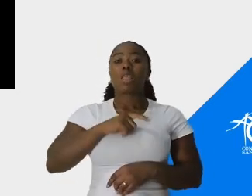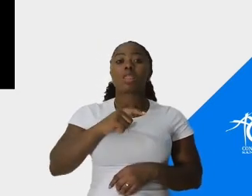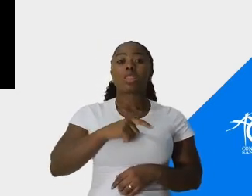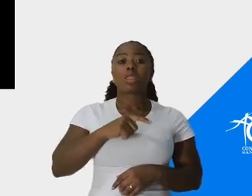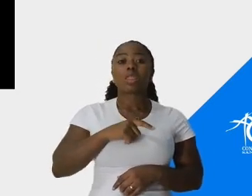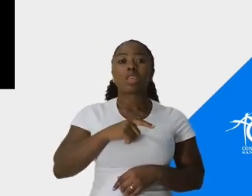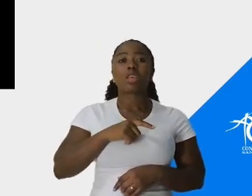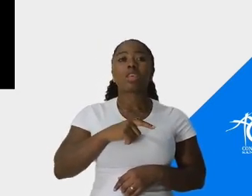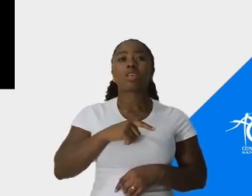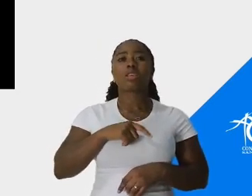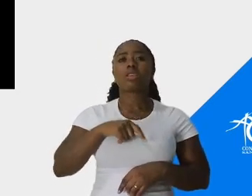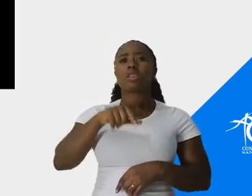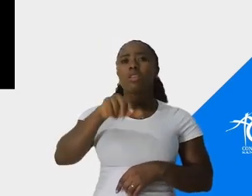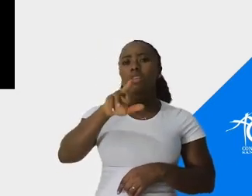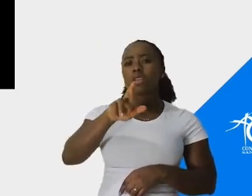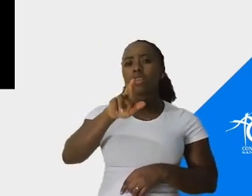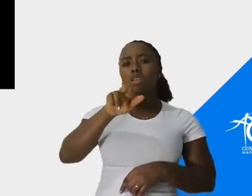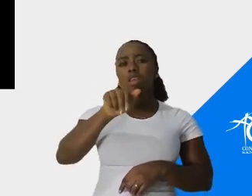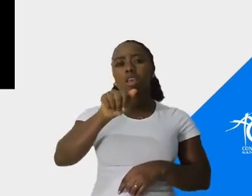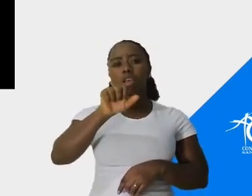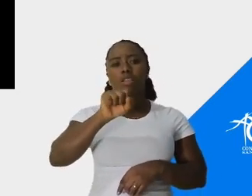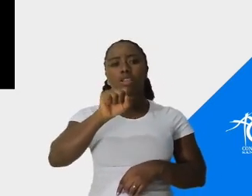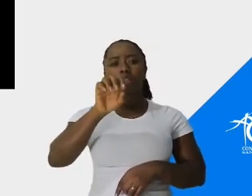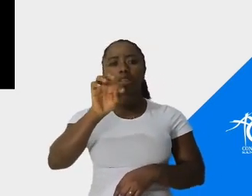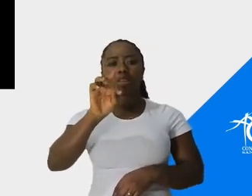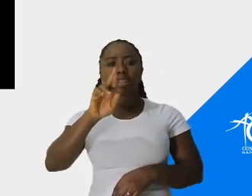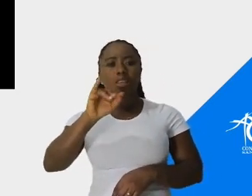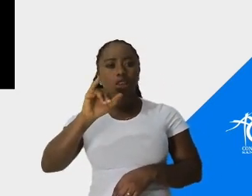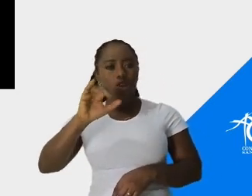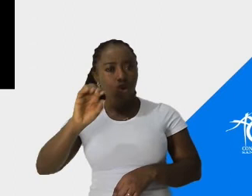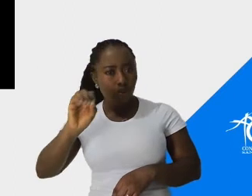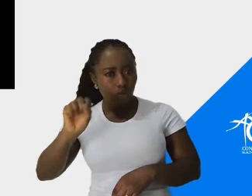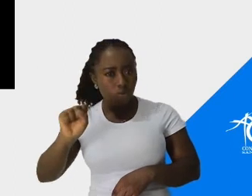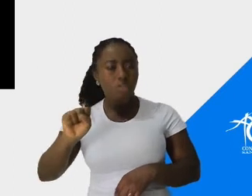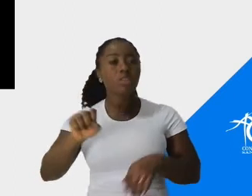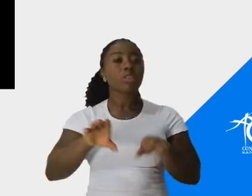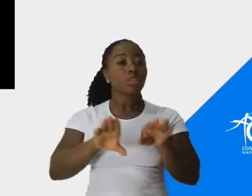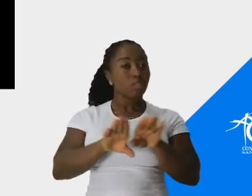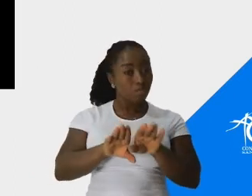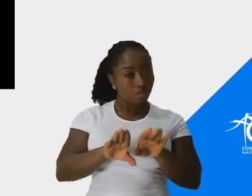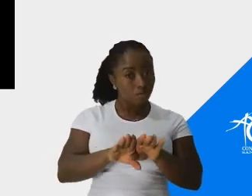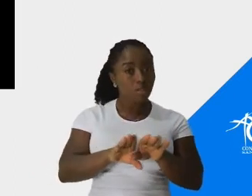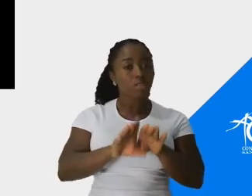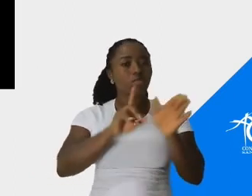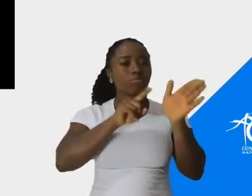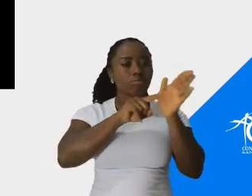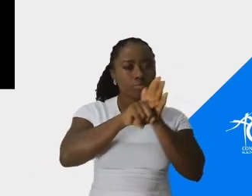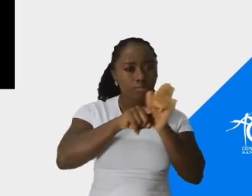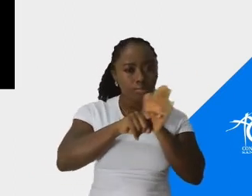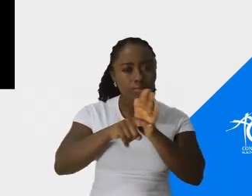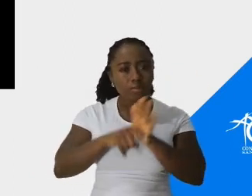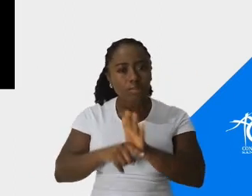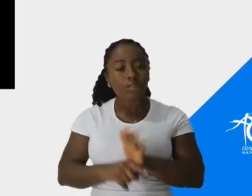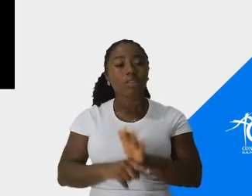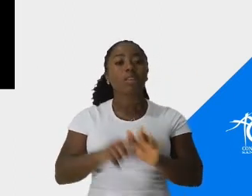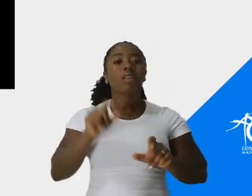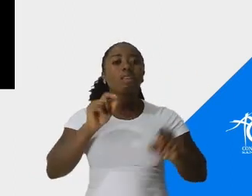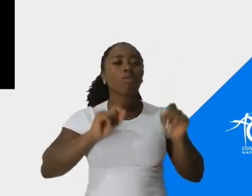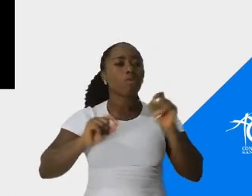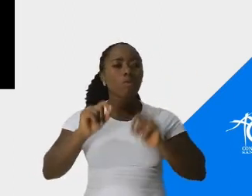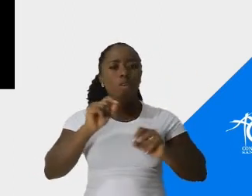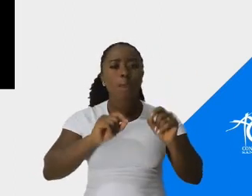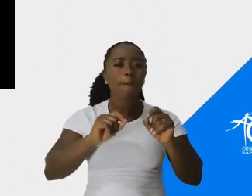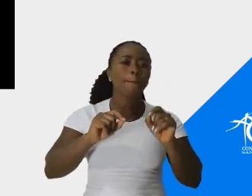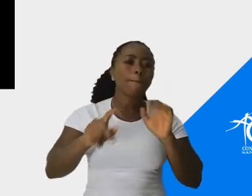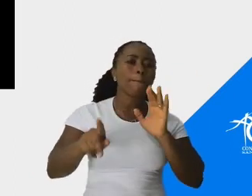o NeuropsyQ-R, o próprio Minimento, mas eles são só rastreios, são introdutórios, vamos